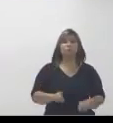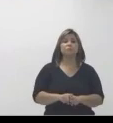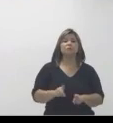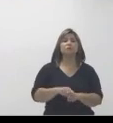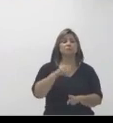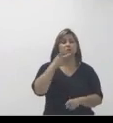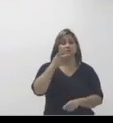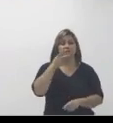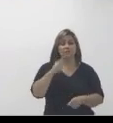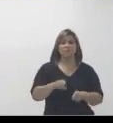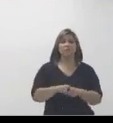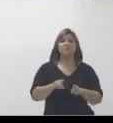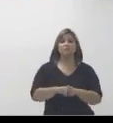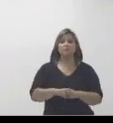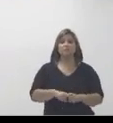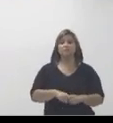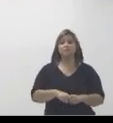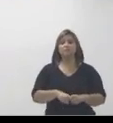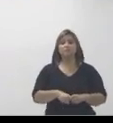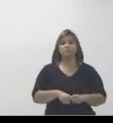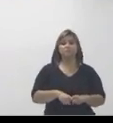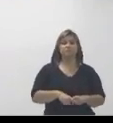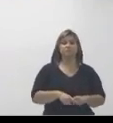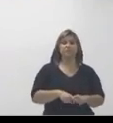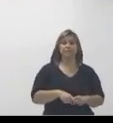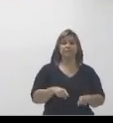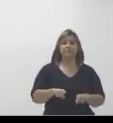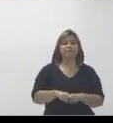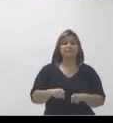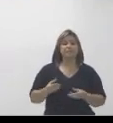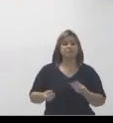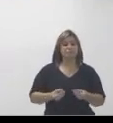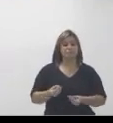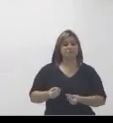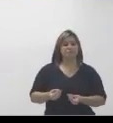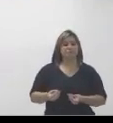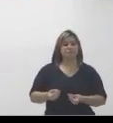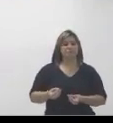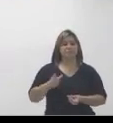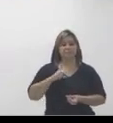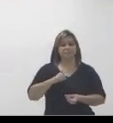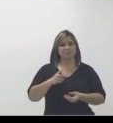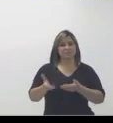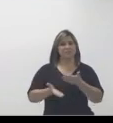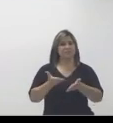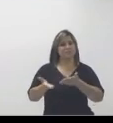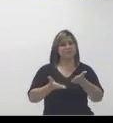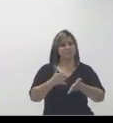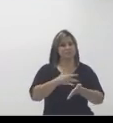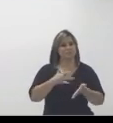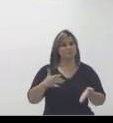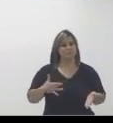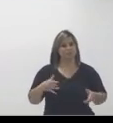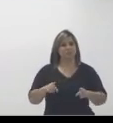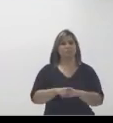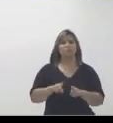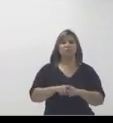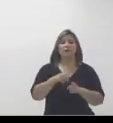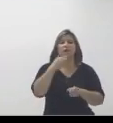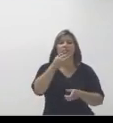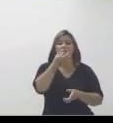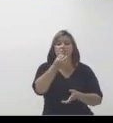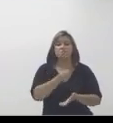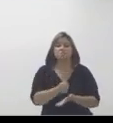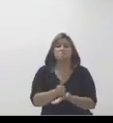doutora a questão de estar a acrescentadas como um atendimento de saúde e se a questão do apoio